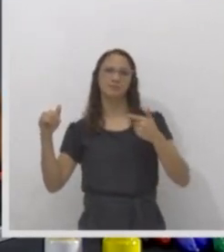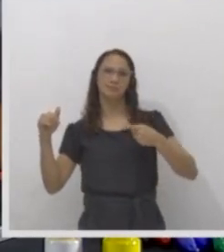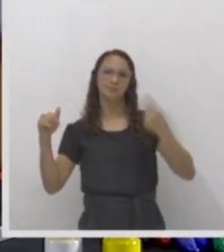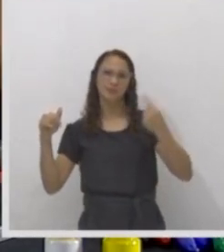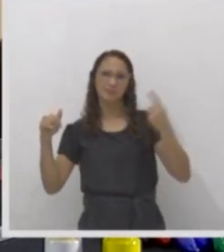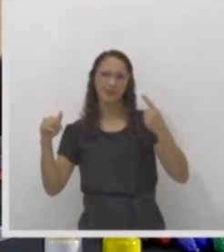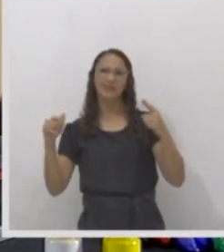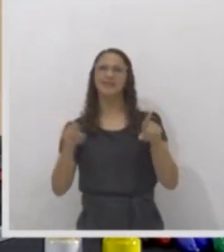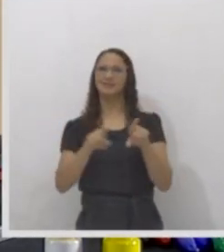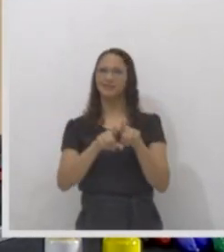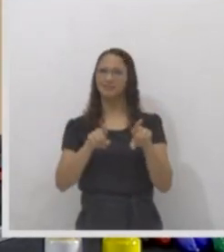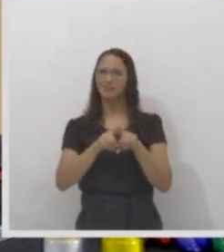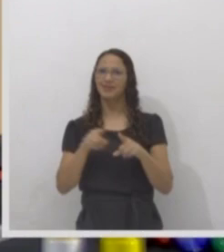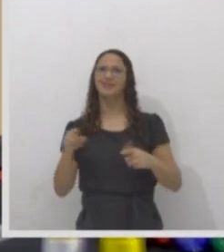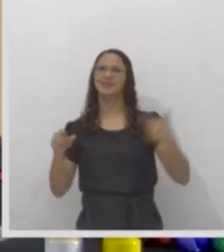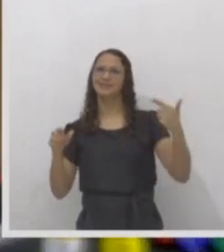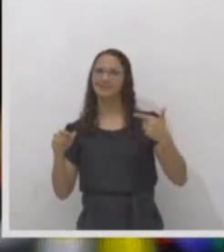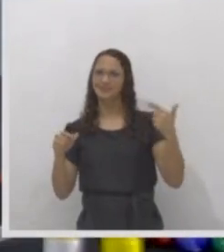secundárias.